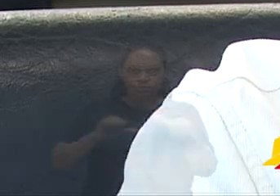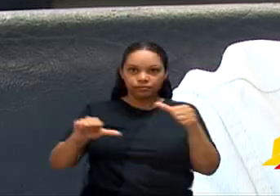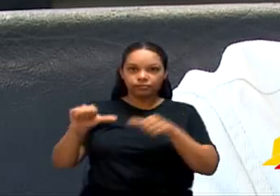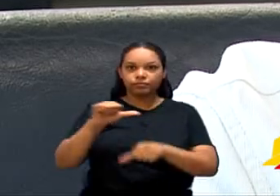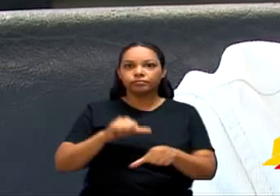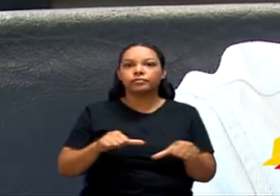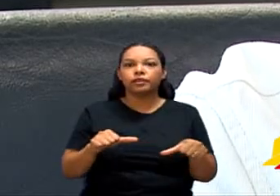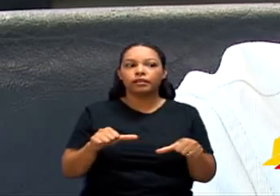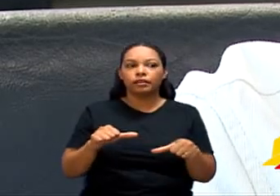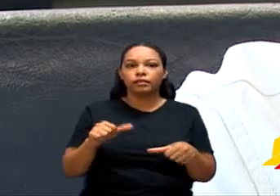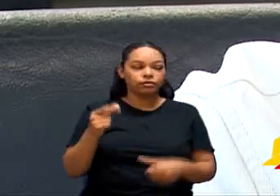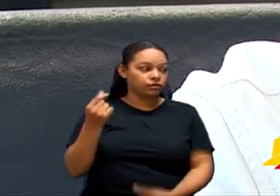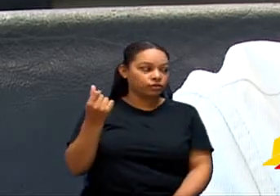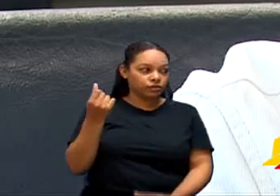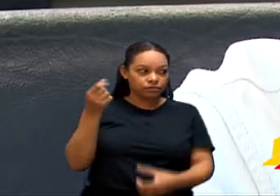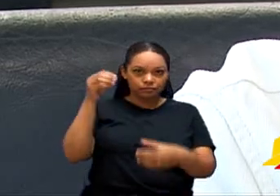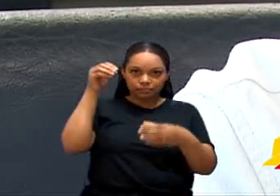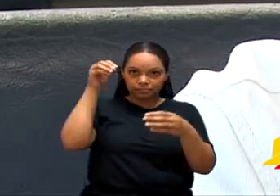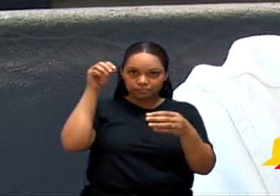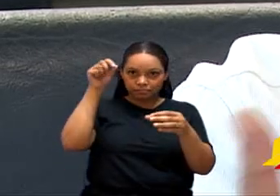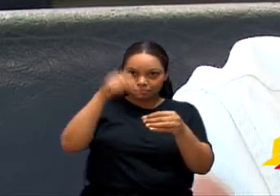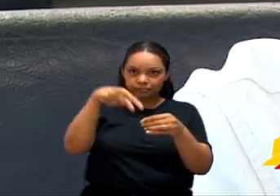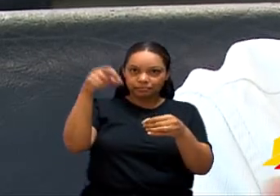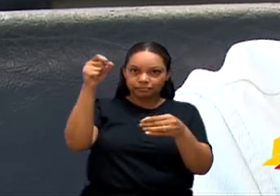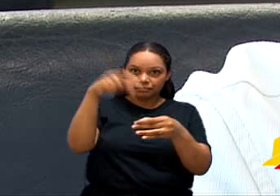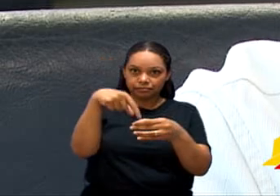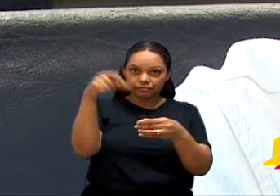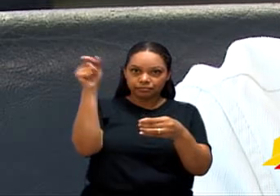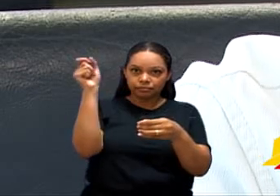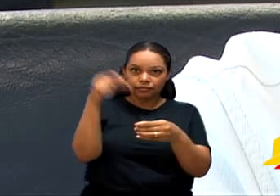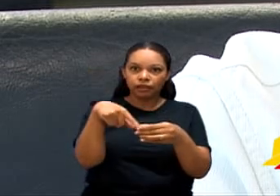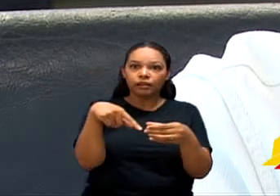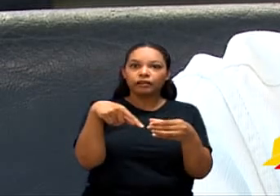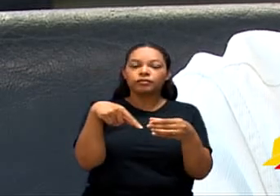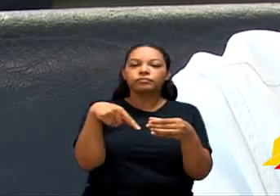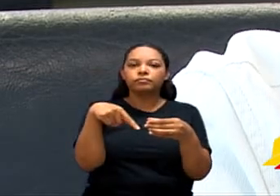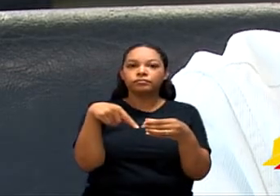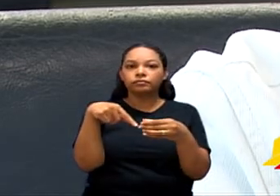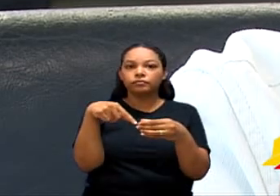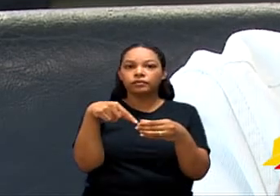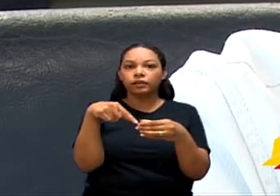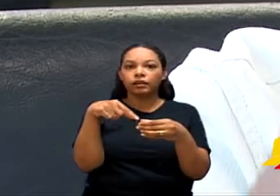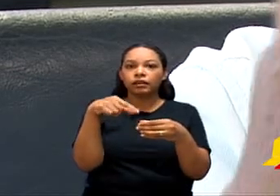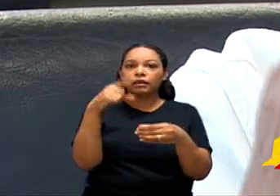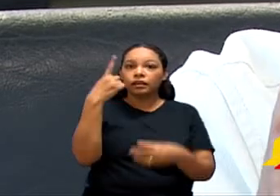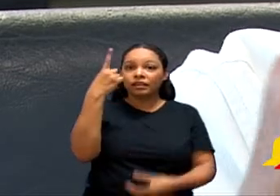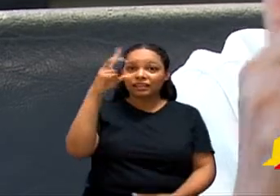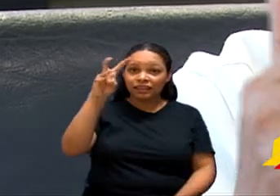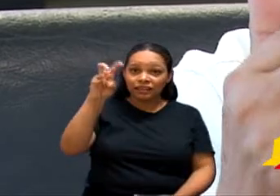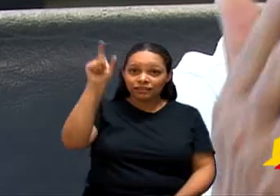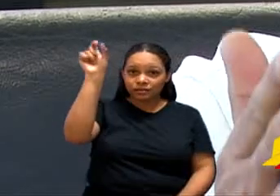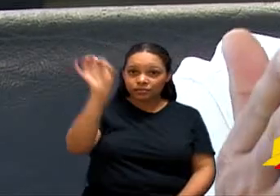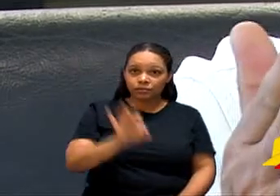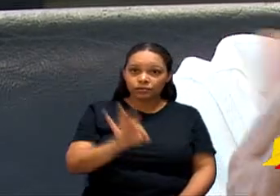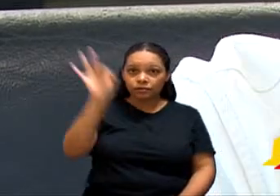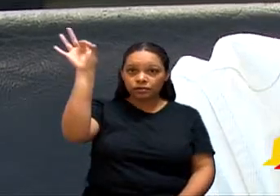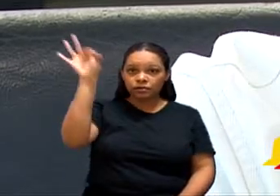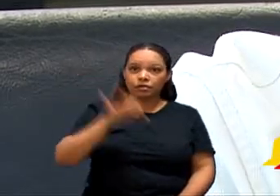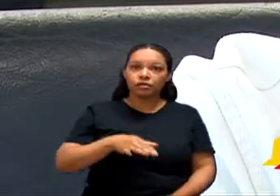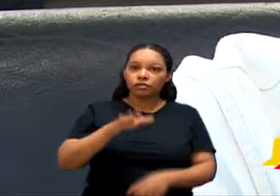no blindado. O blindado daqui que já 20, está 30, super. 40 anos. O blindado já está 15% acima do